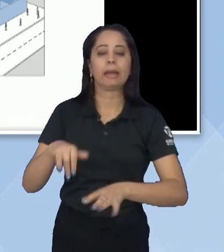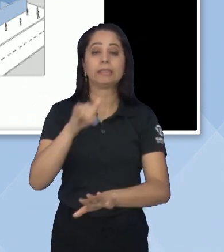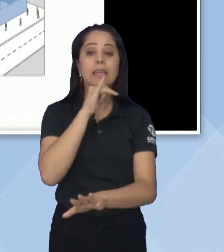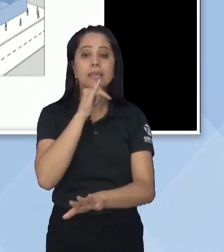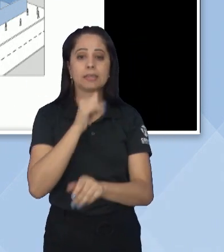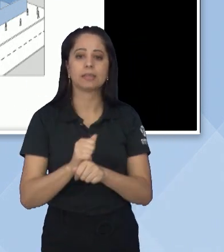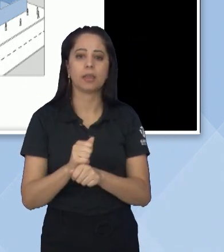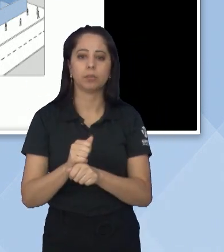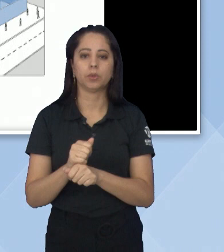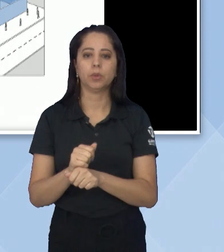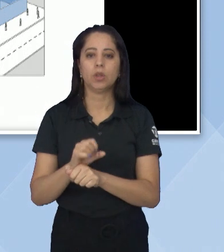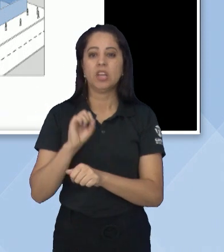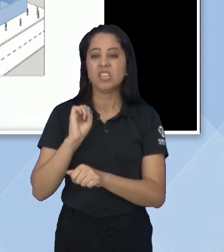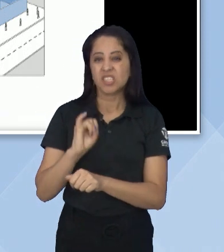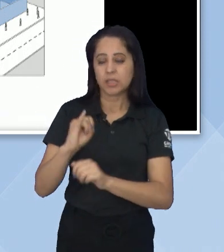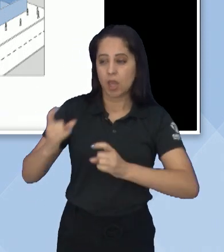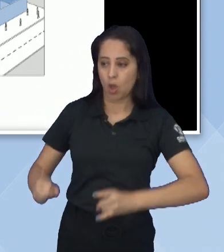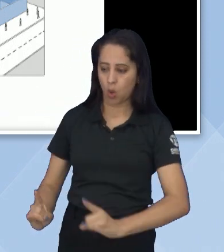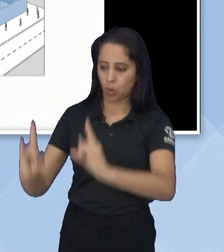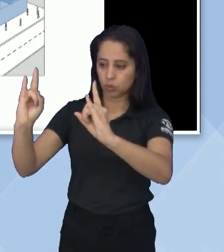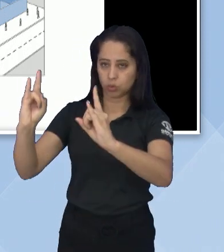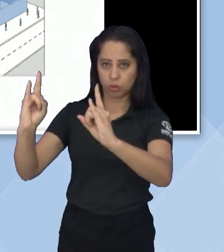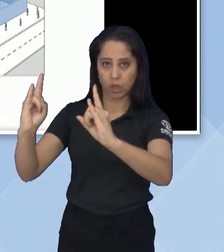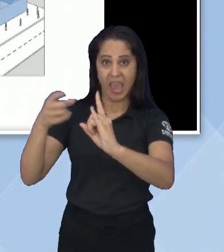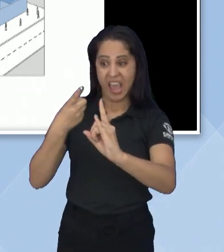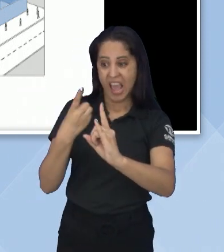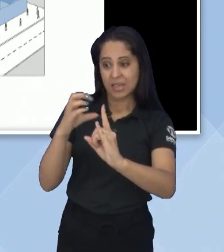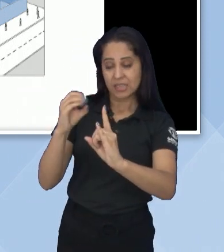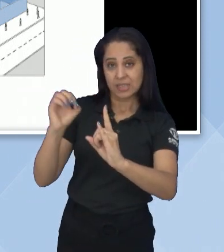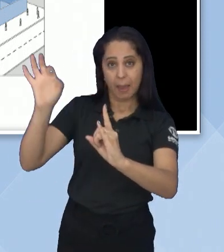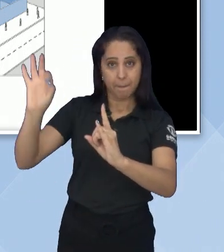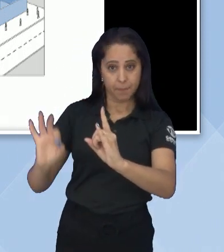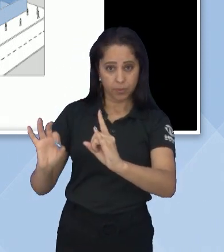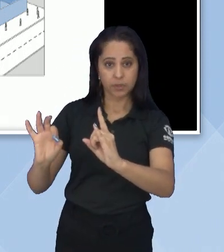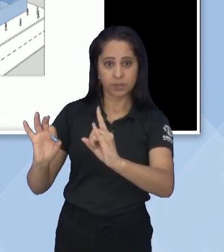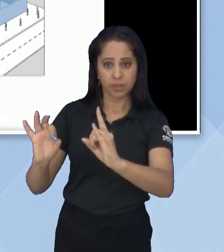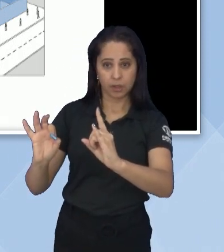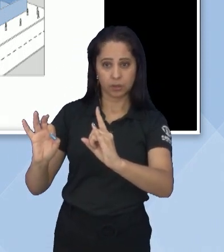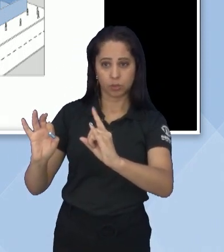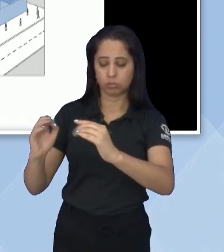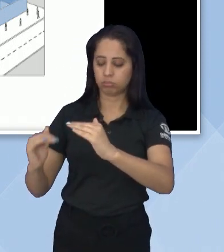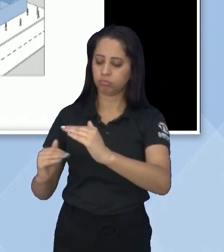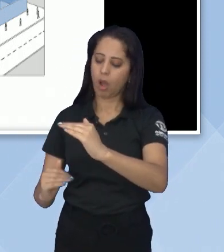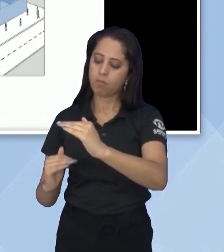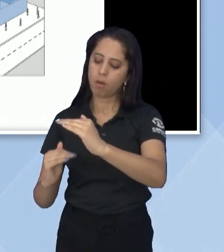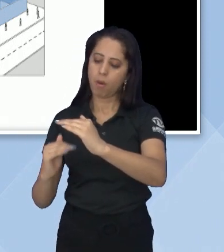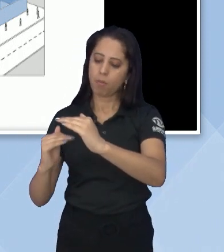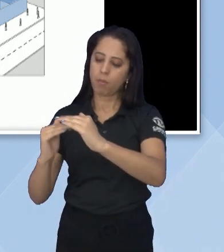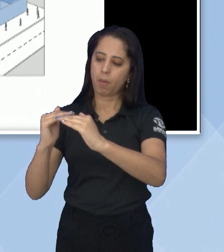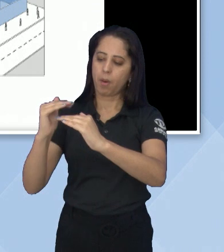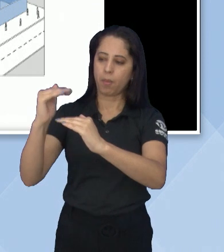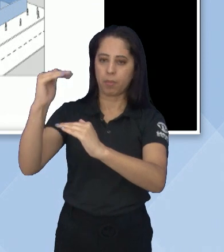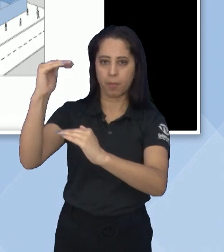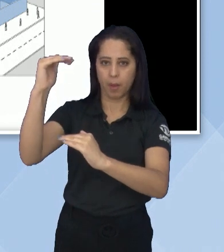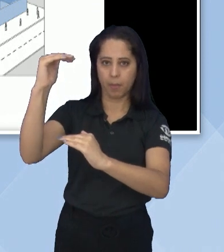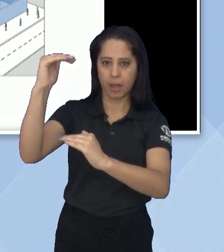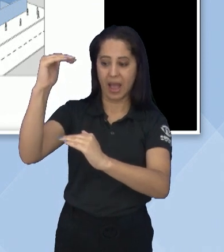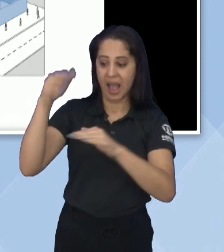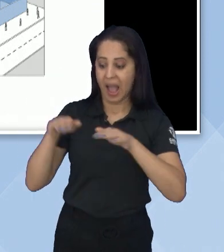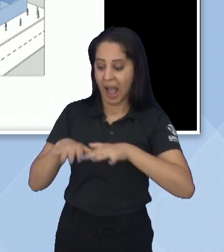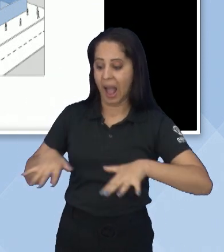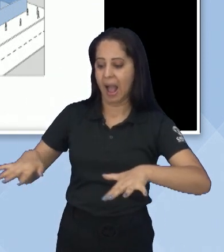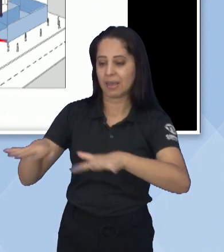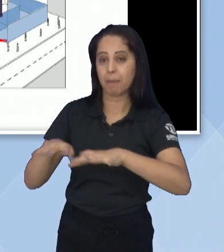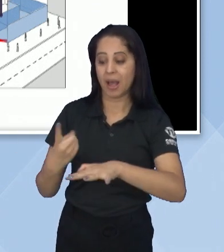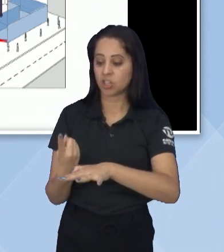um de um volume de construção de 100% pelo menos 15% o mínimo tolerável de um dos usos é 15% de ocupação para que você